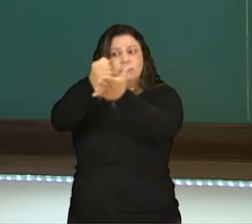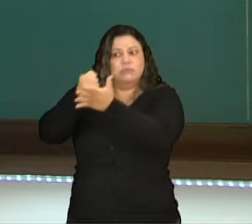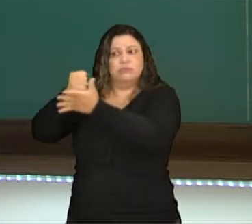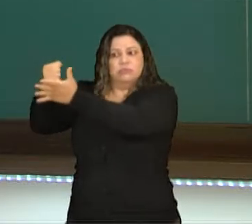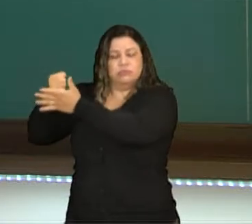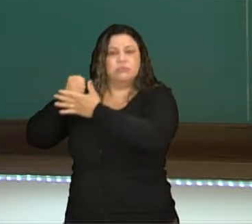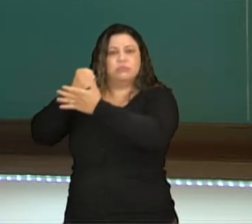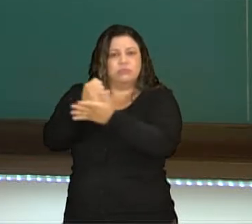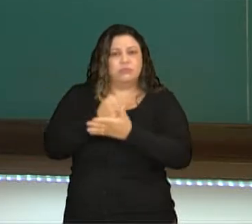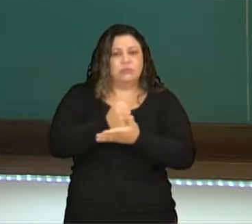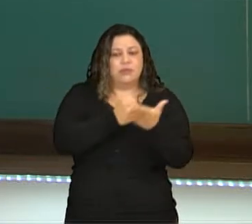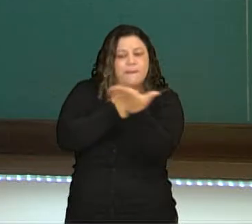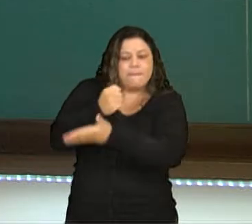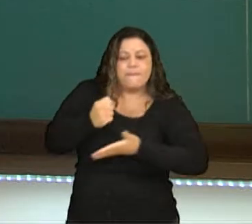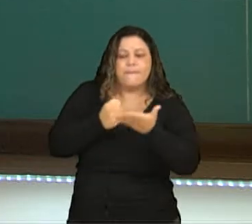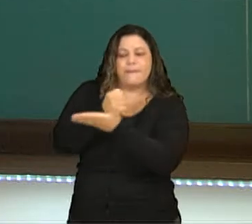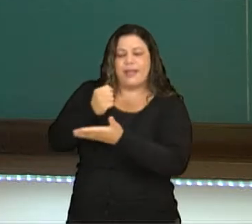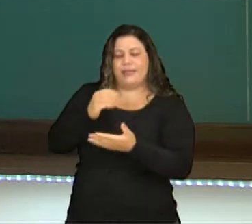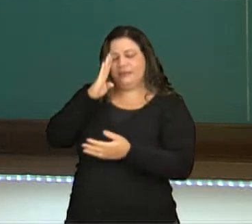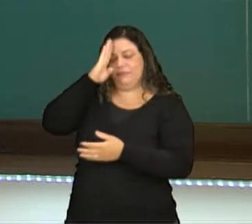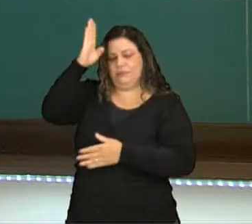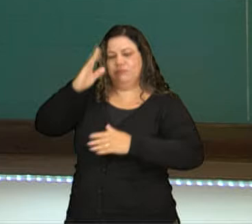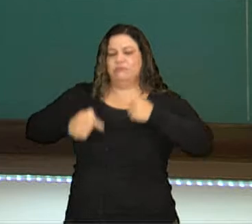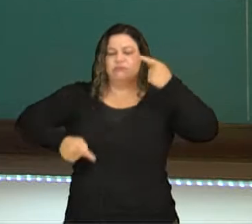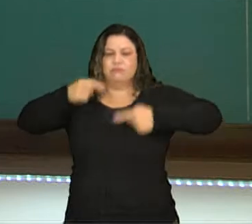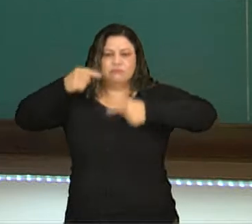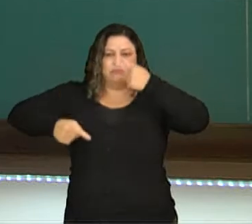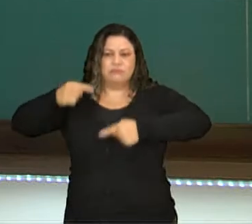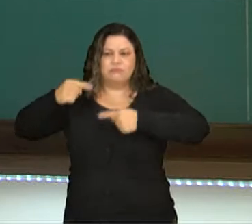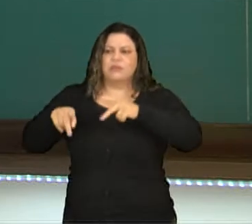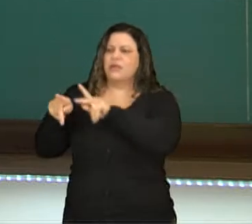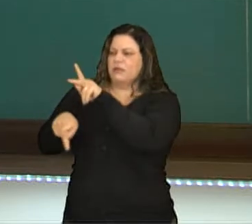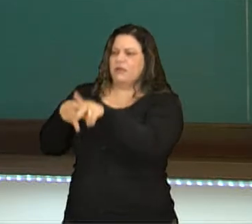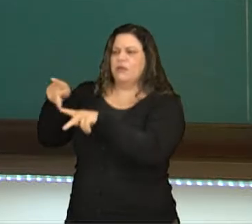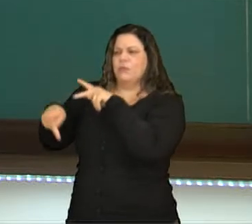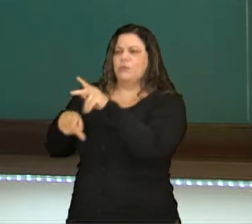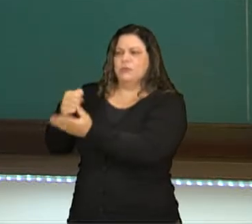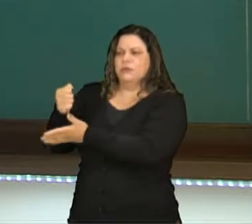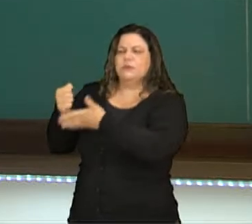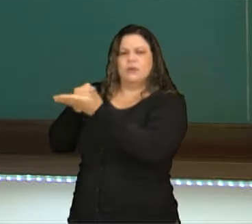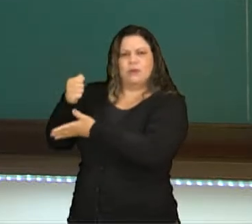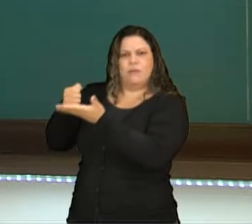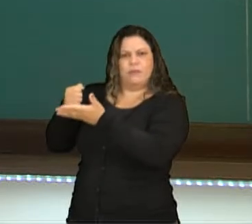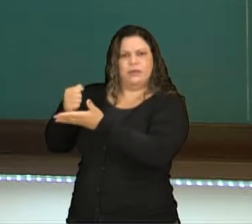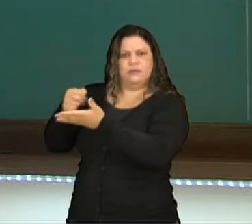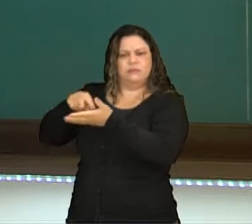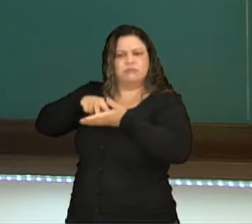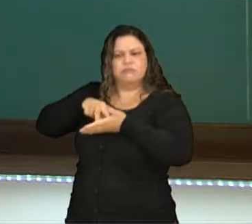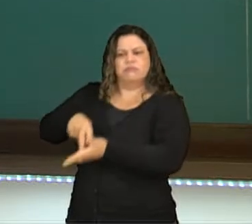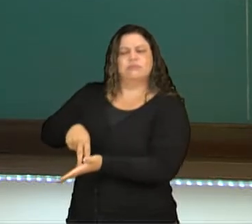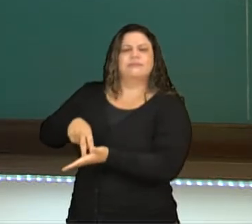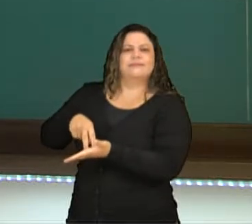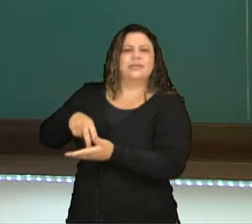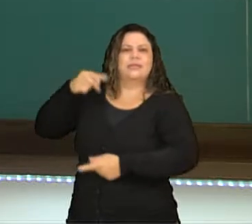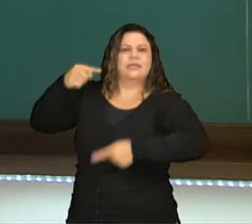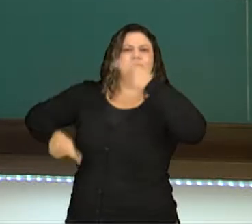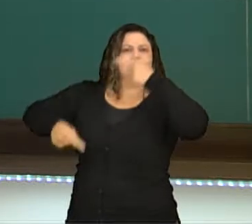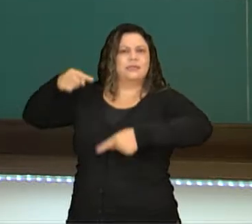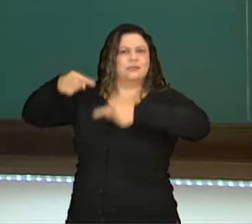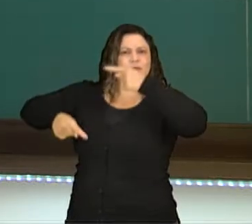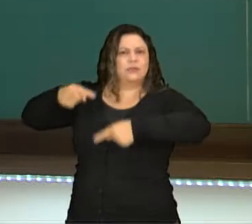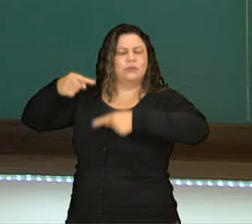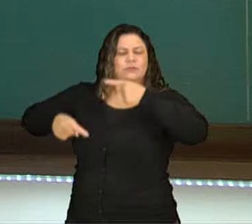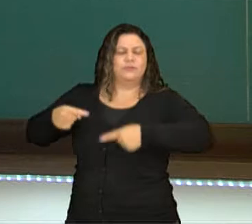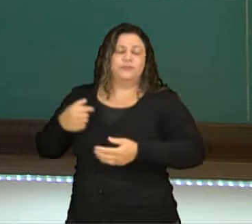como sua base política, ter a população como sua base de apoio, como sua base de sustentação política. A